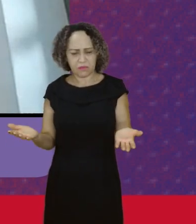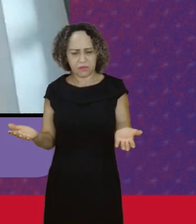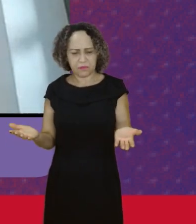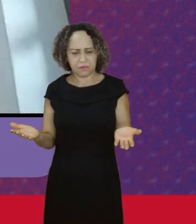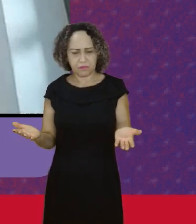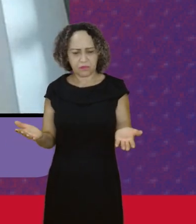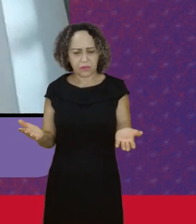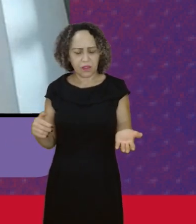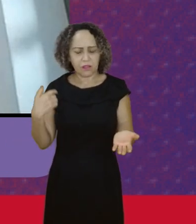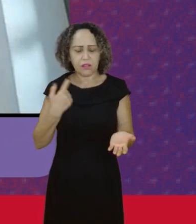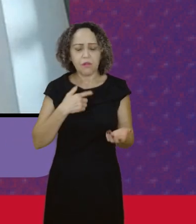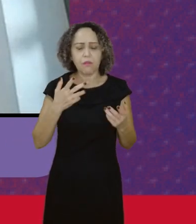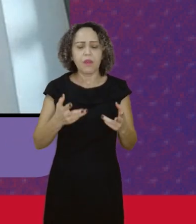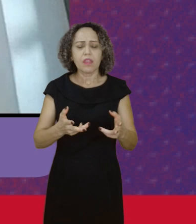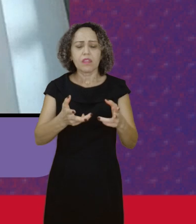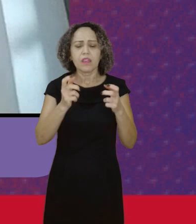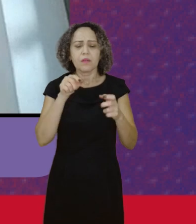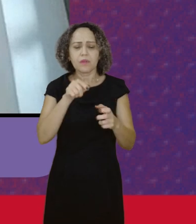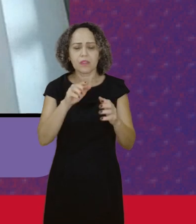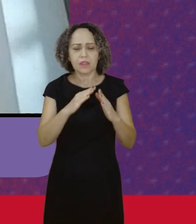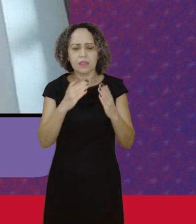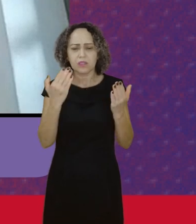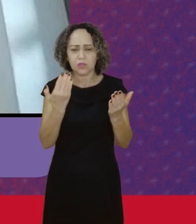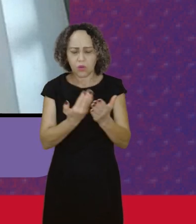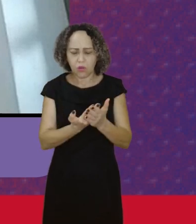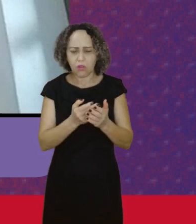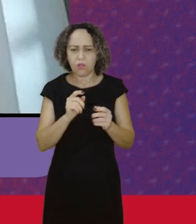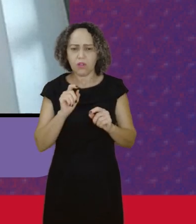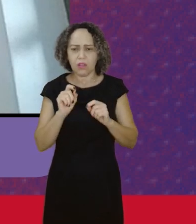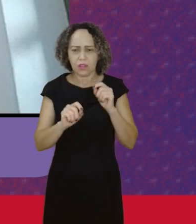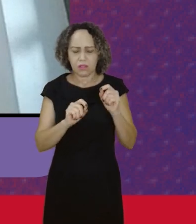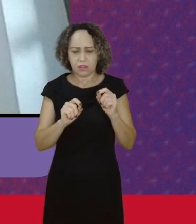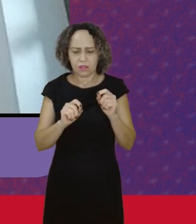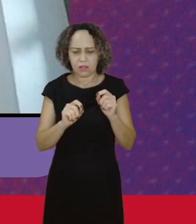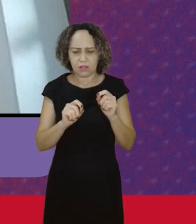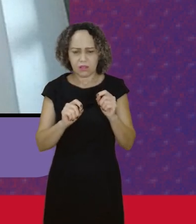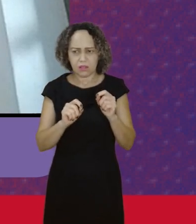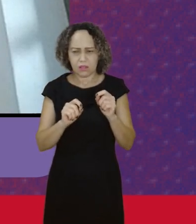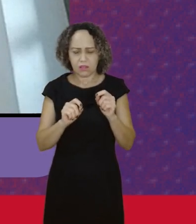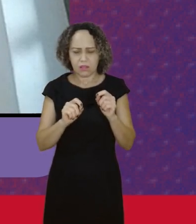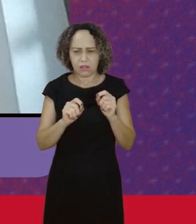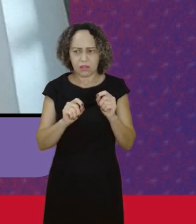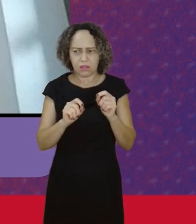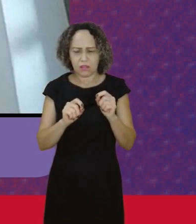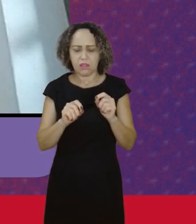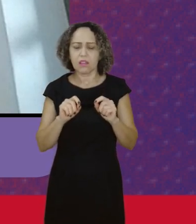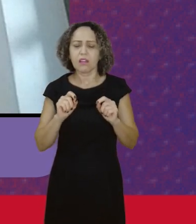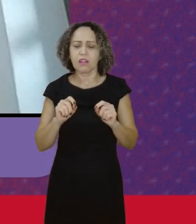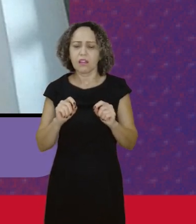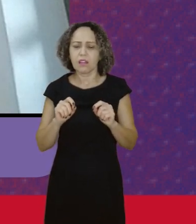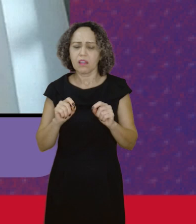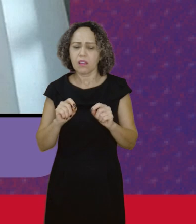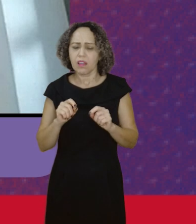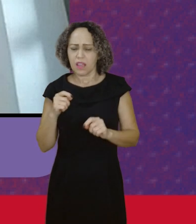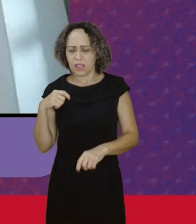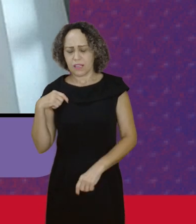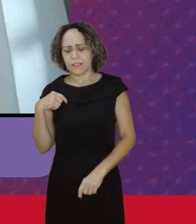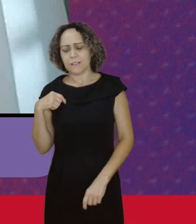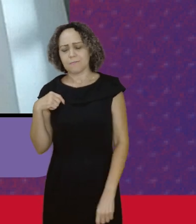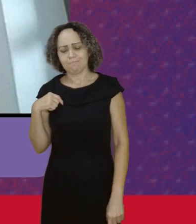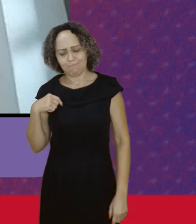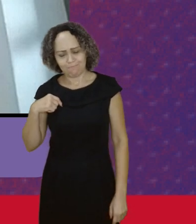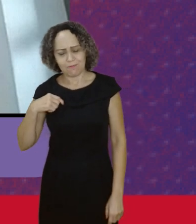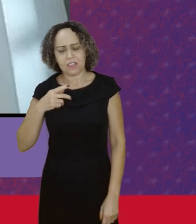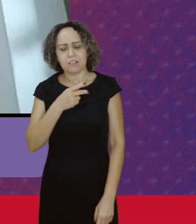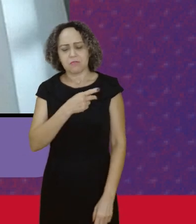que a escola não é silenciá-la, é dizer o que ela tem que falar, como